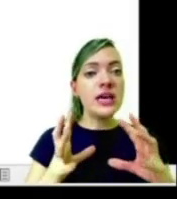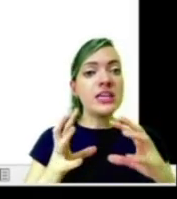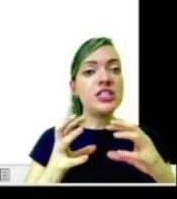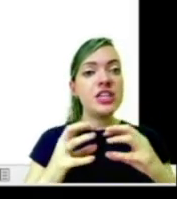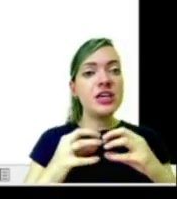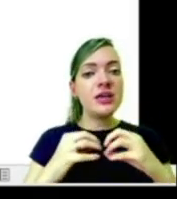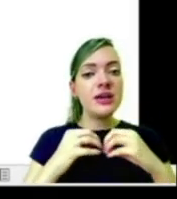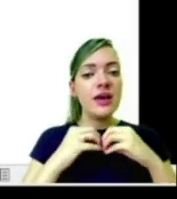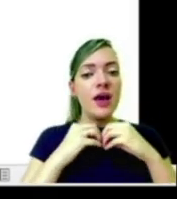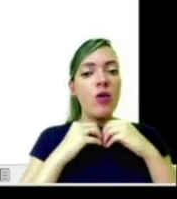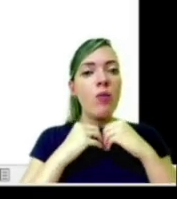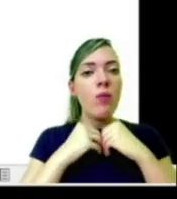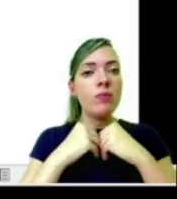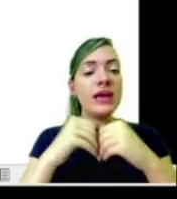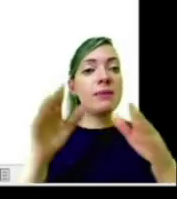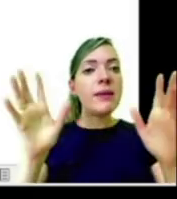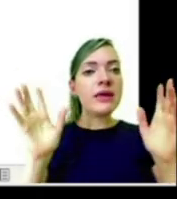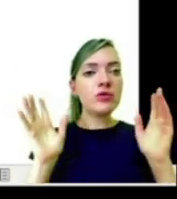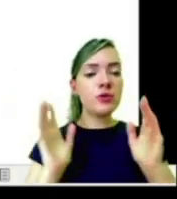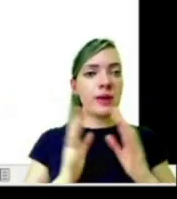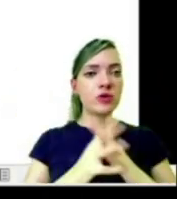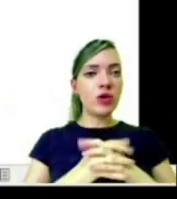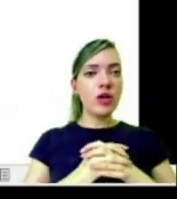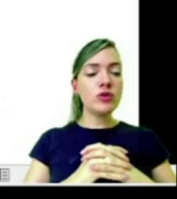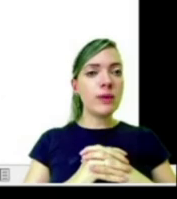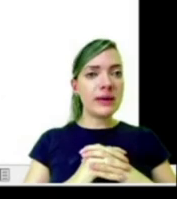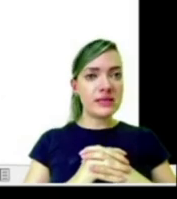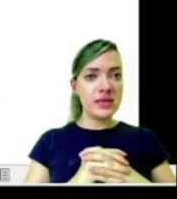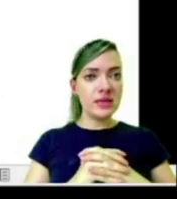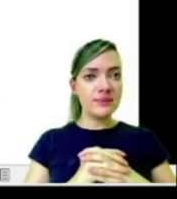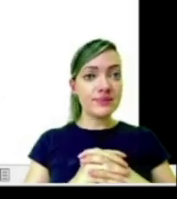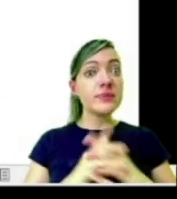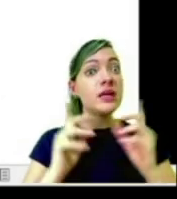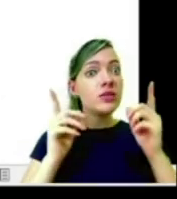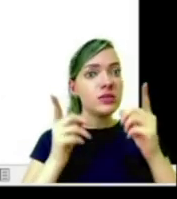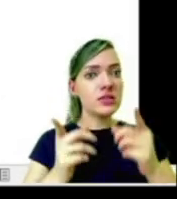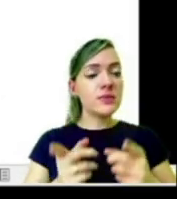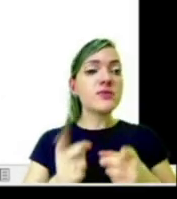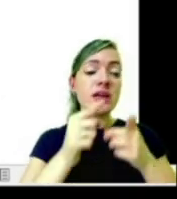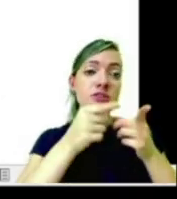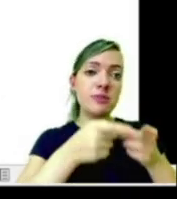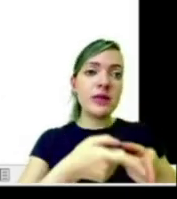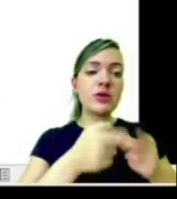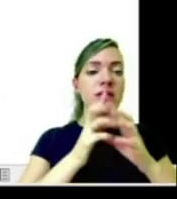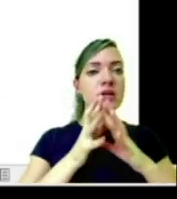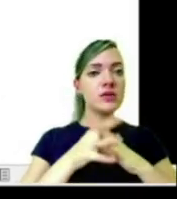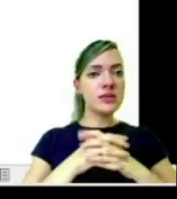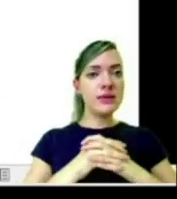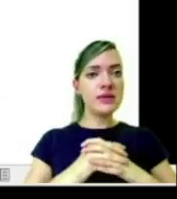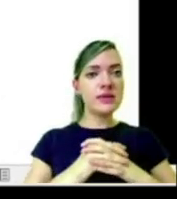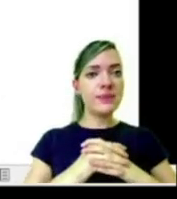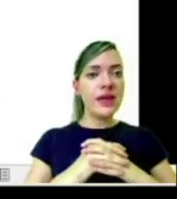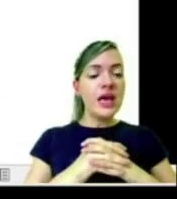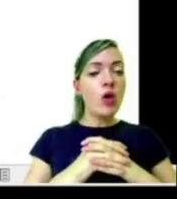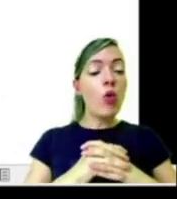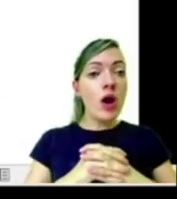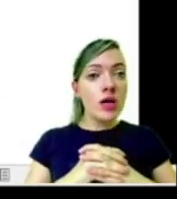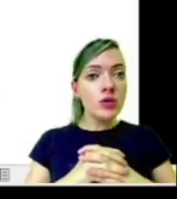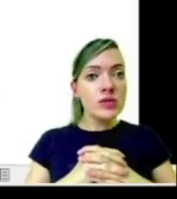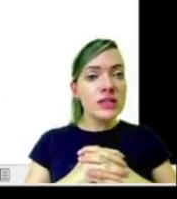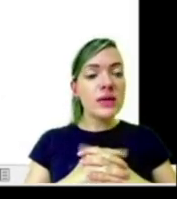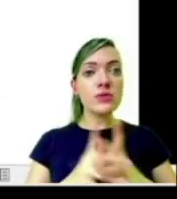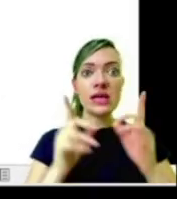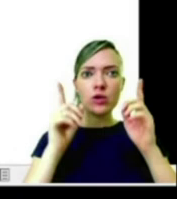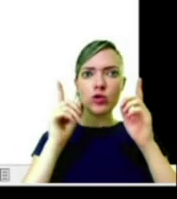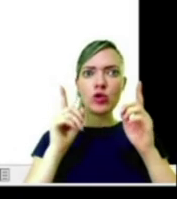nós falamos de um derramamento de petróleo numa bacia, Nós estamos falando de petróleo na nossa mesa.